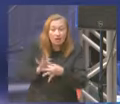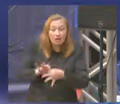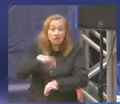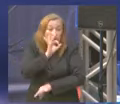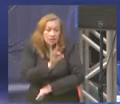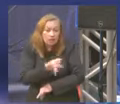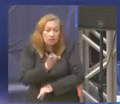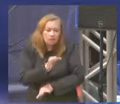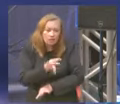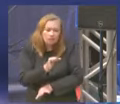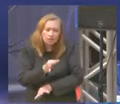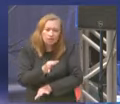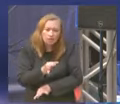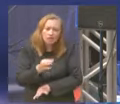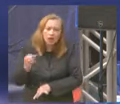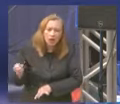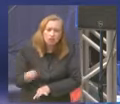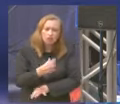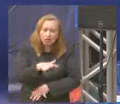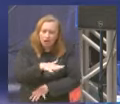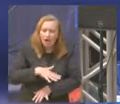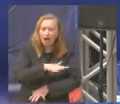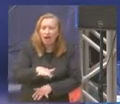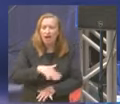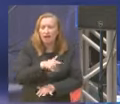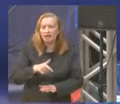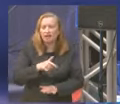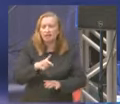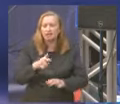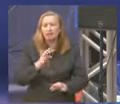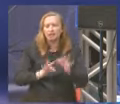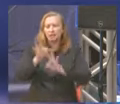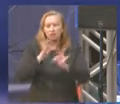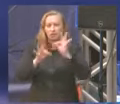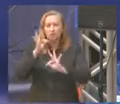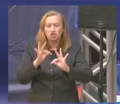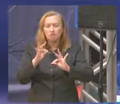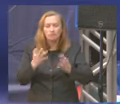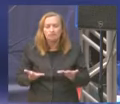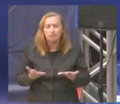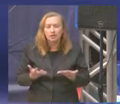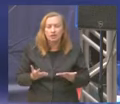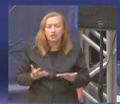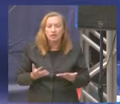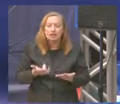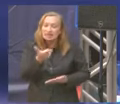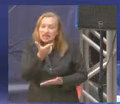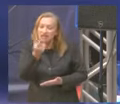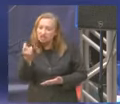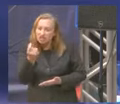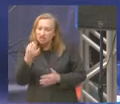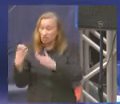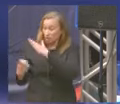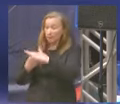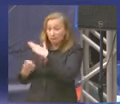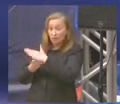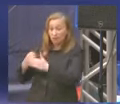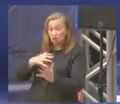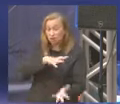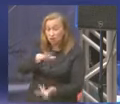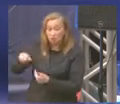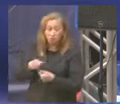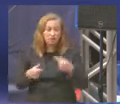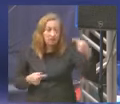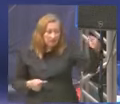diretamente ao novo setor, né? Essa nova inteligência da tecnologia, né? Se das 20 empresas do mundo, 7 que